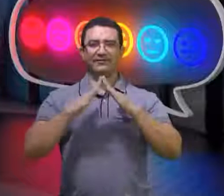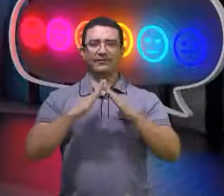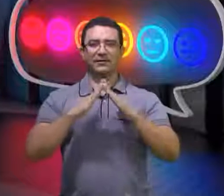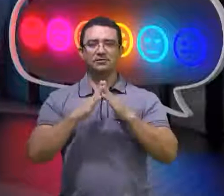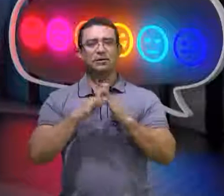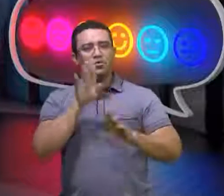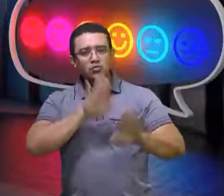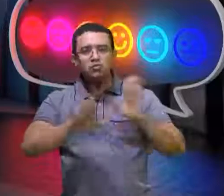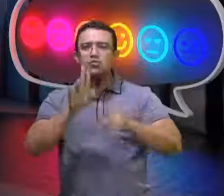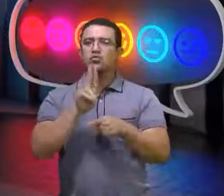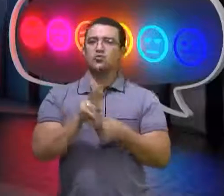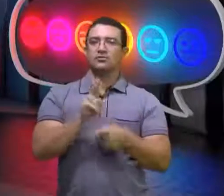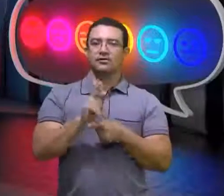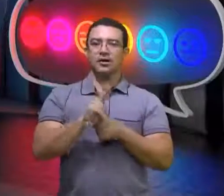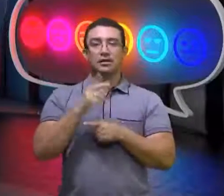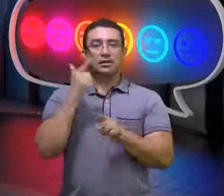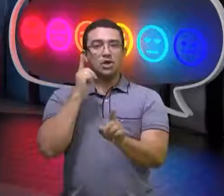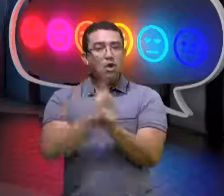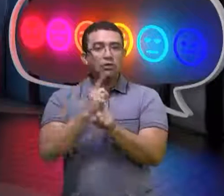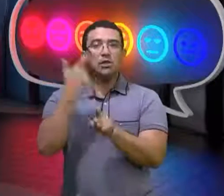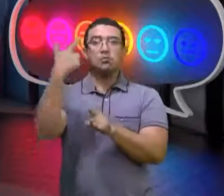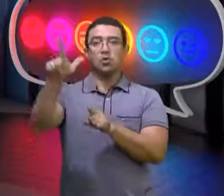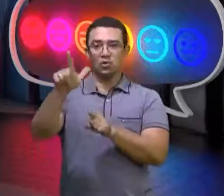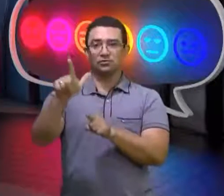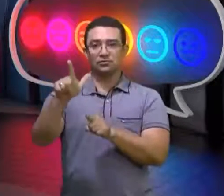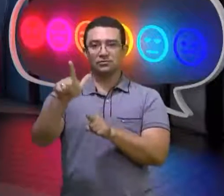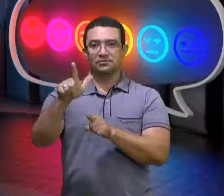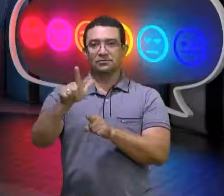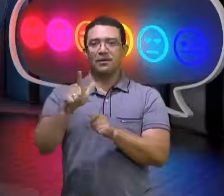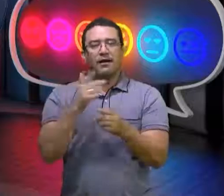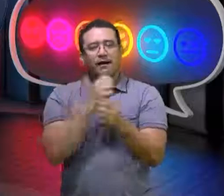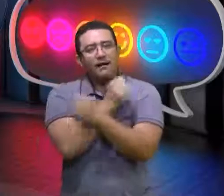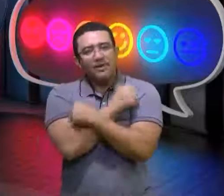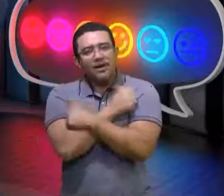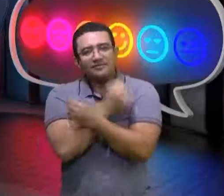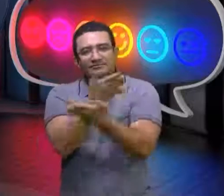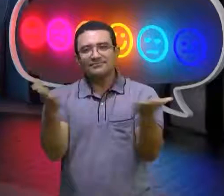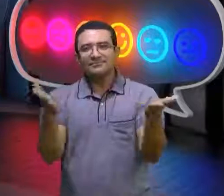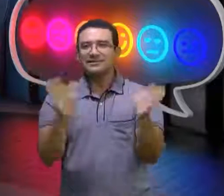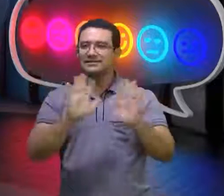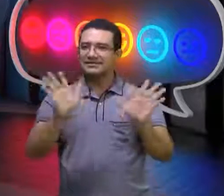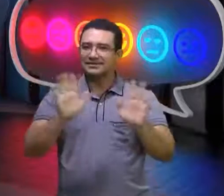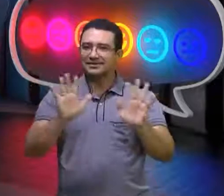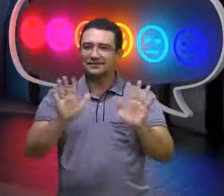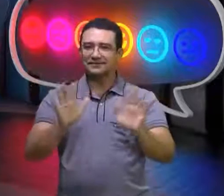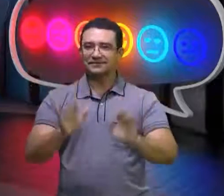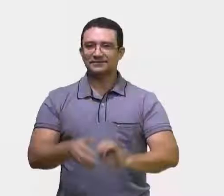bom? Se cuidem e a gente se encontra no próximo encontro. Um abraço e tchau, tchau.